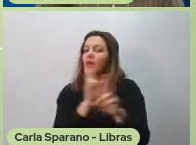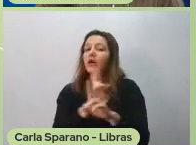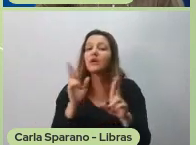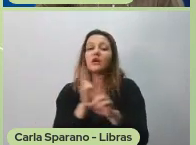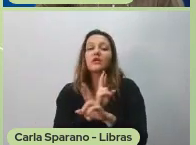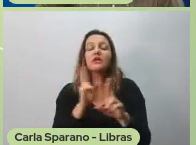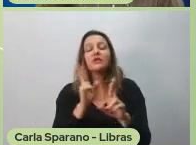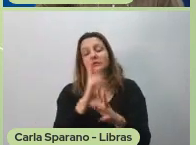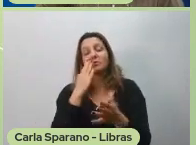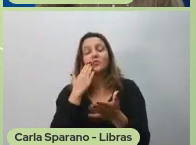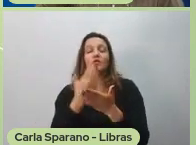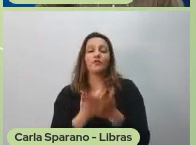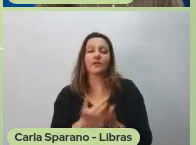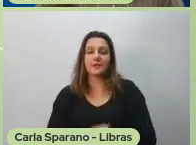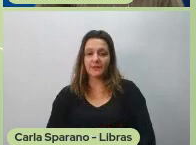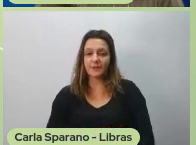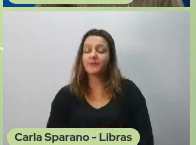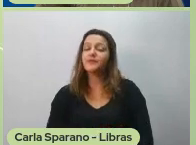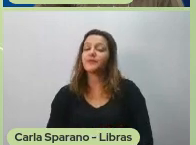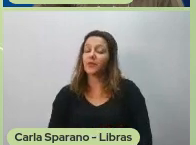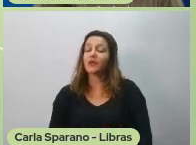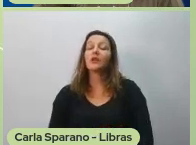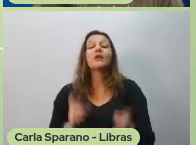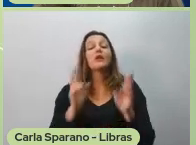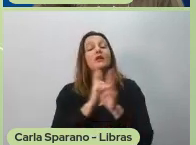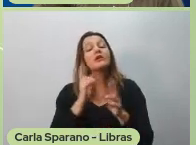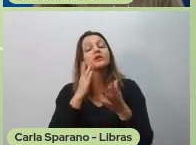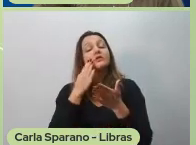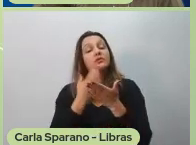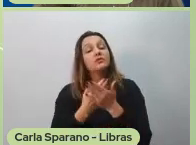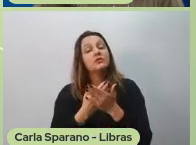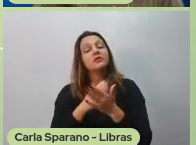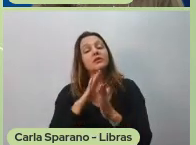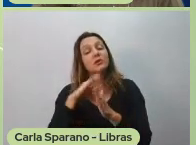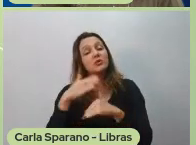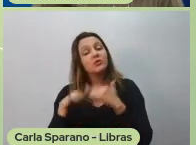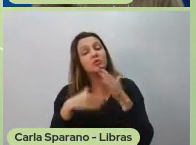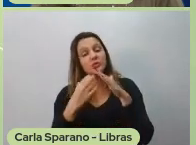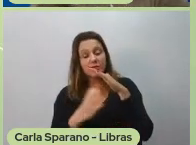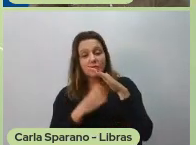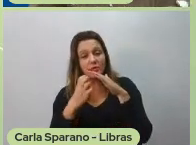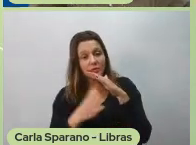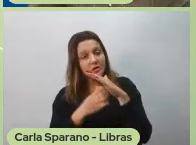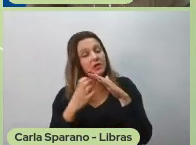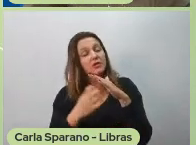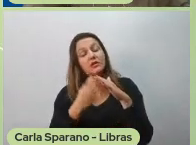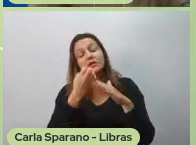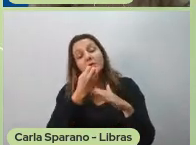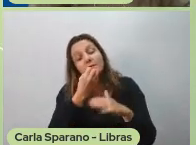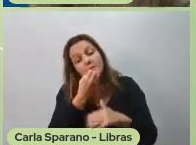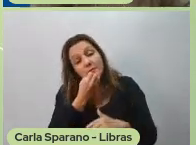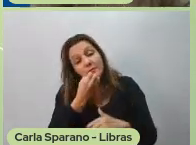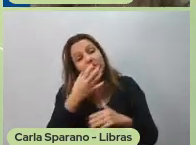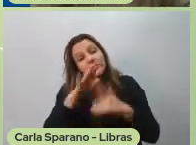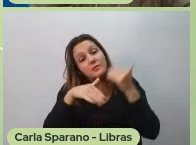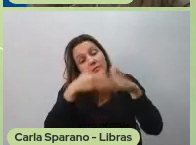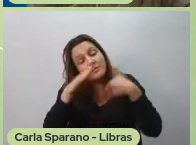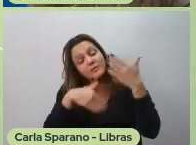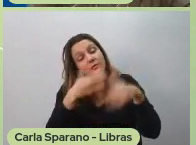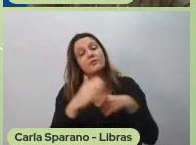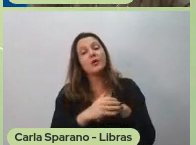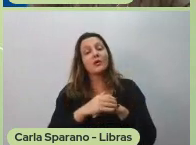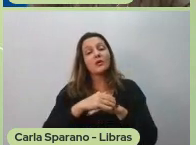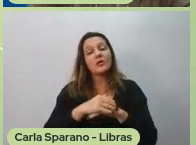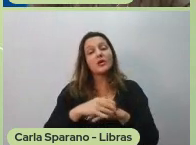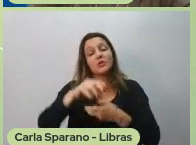de confiança. E são relações de confiança que constroem uma empresa produtiva, sustentável e